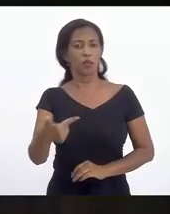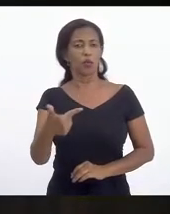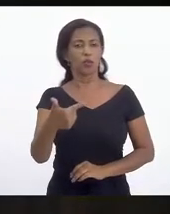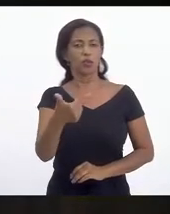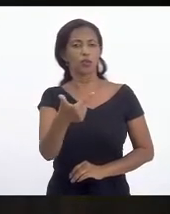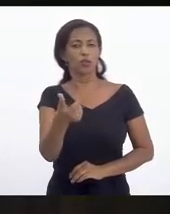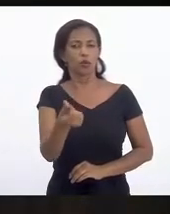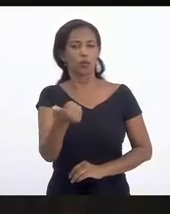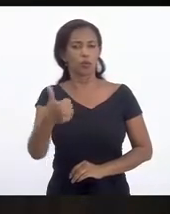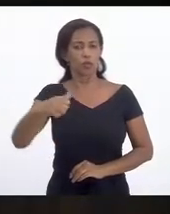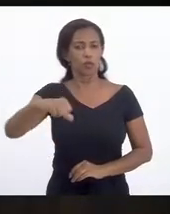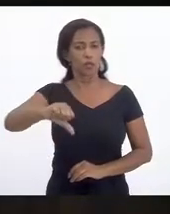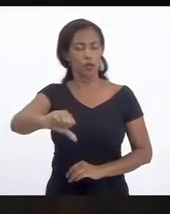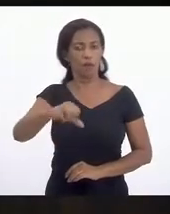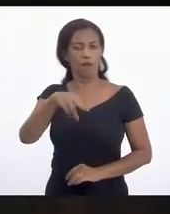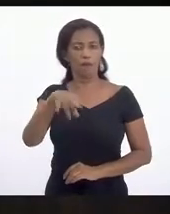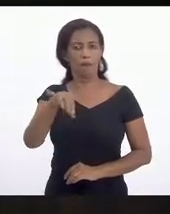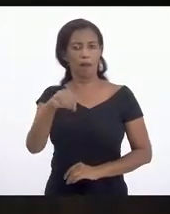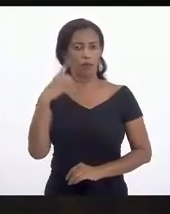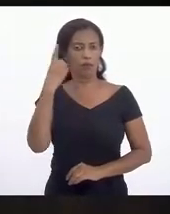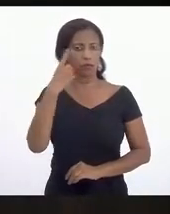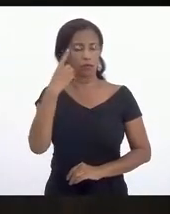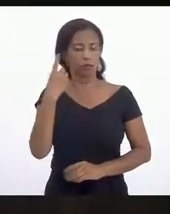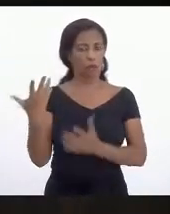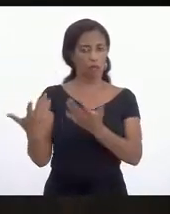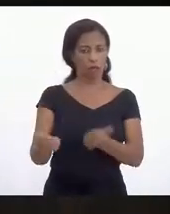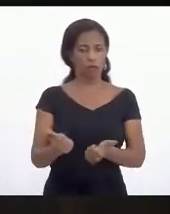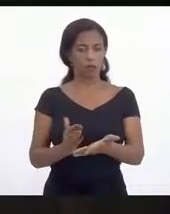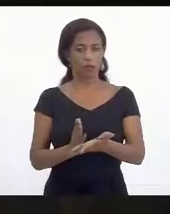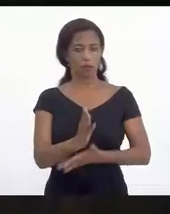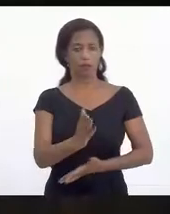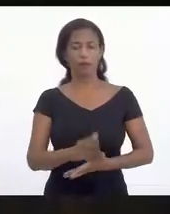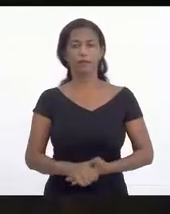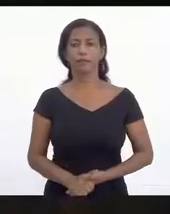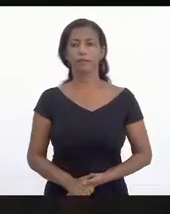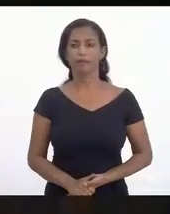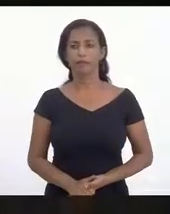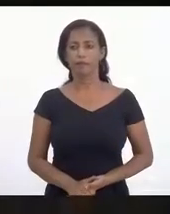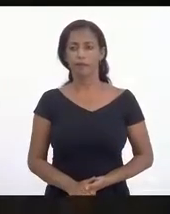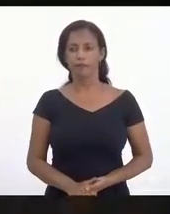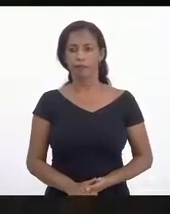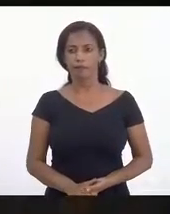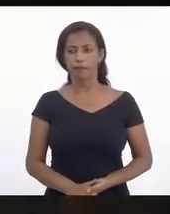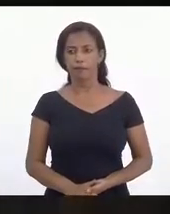1112/2019, do deputado Márcio Canella. Os senhores que aprovam permaneçam como estão, aprovado.